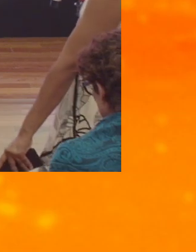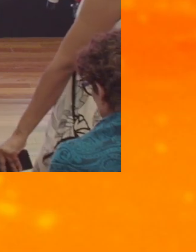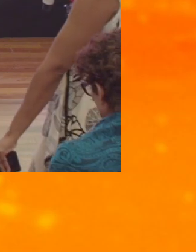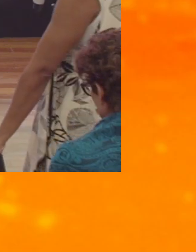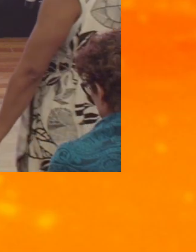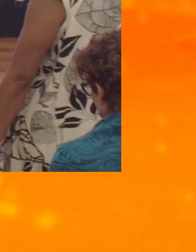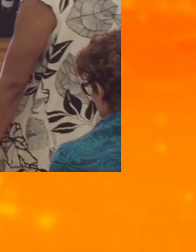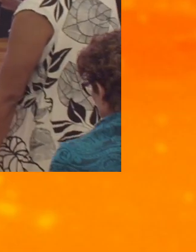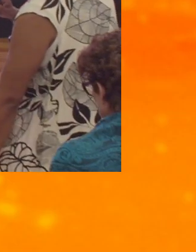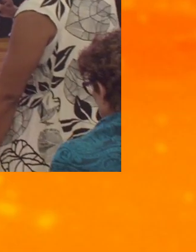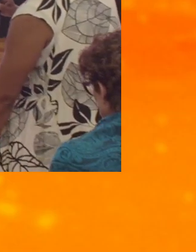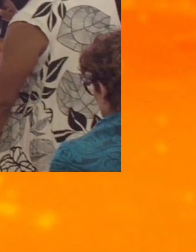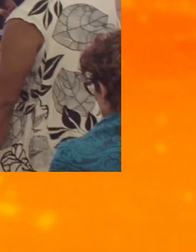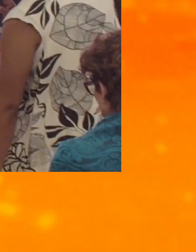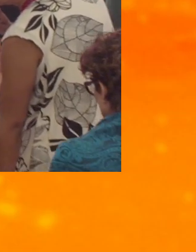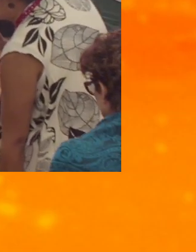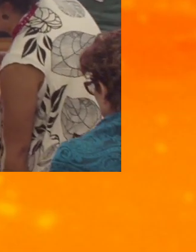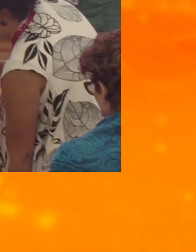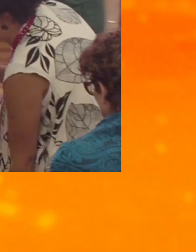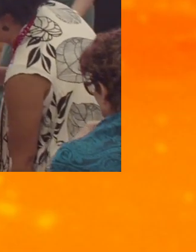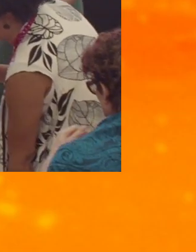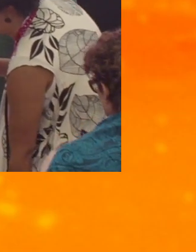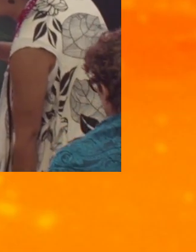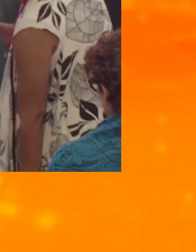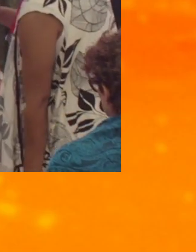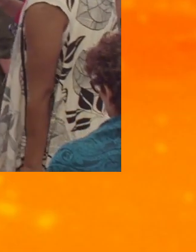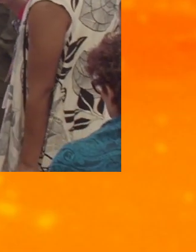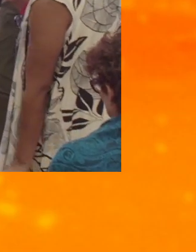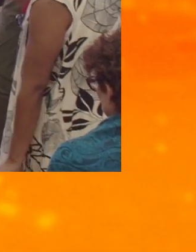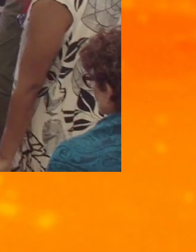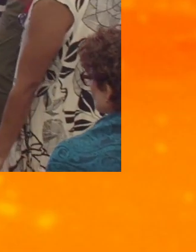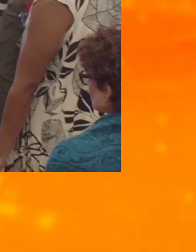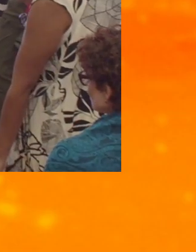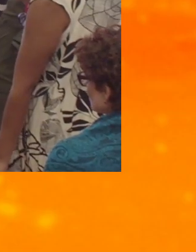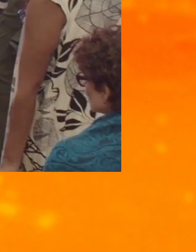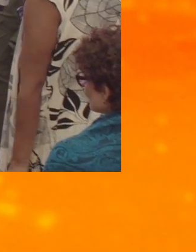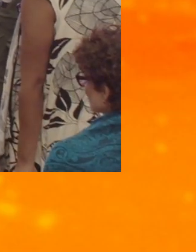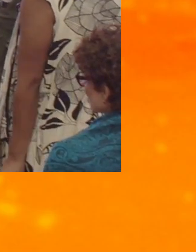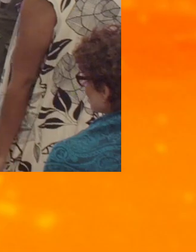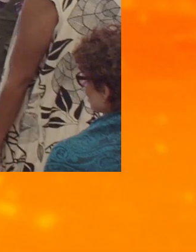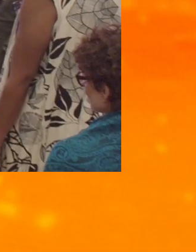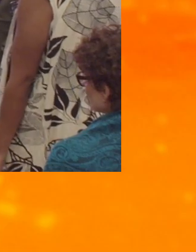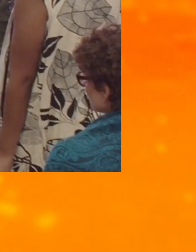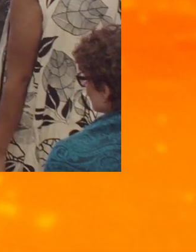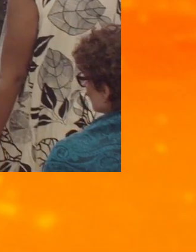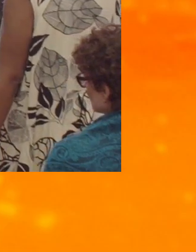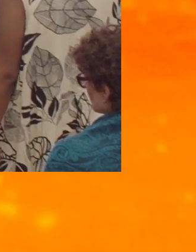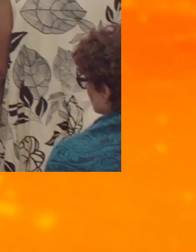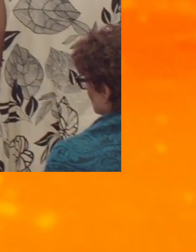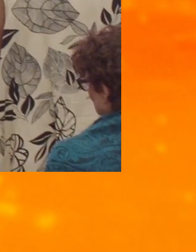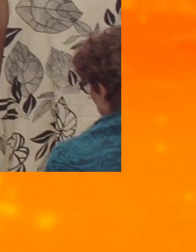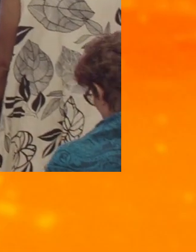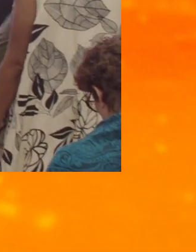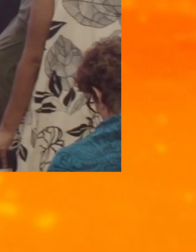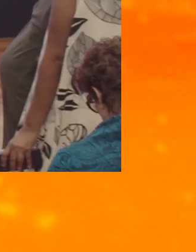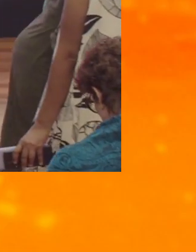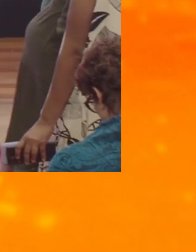cima, ó. É só sentar aqui, a partir desse aqui. Pode até ficar só sentadinha aqui, elas